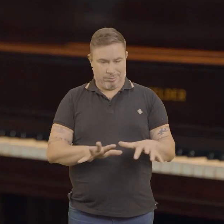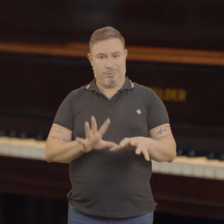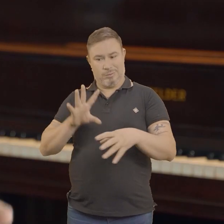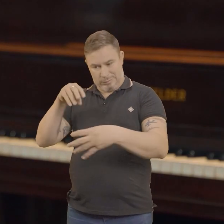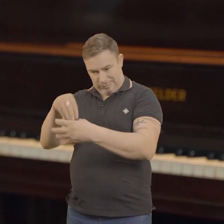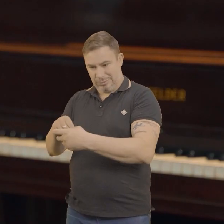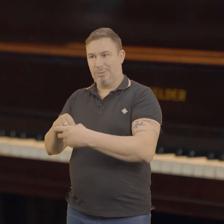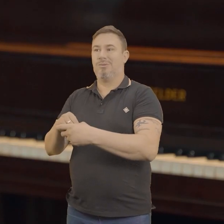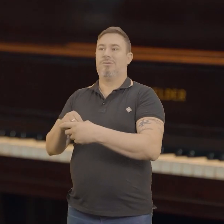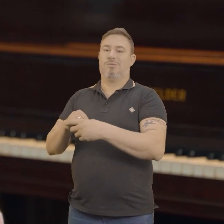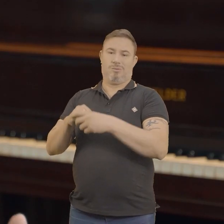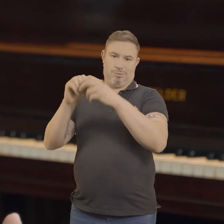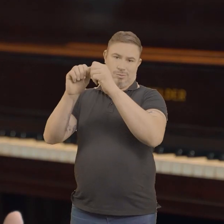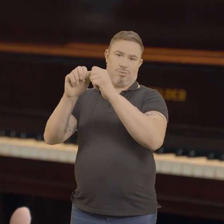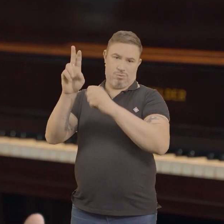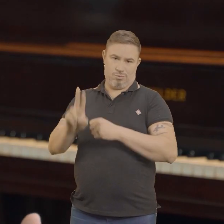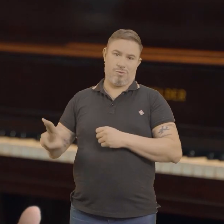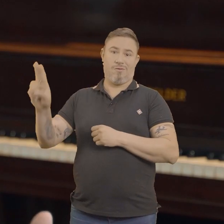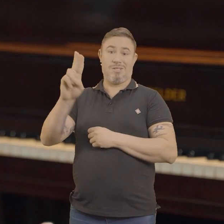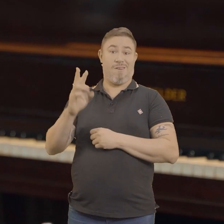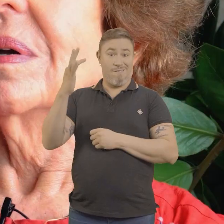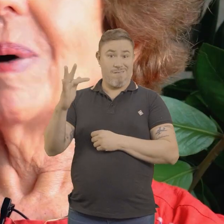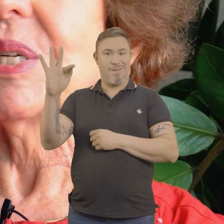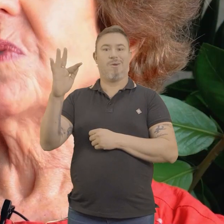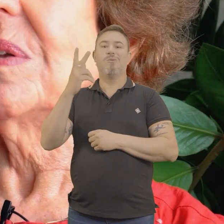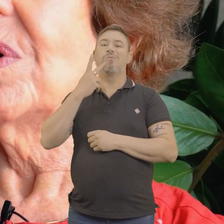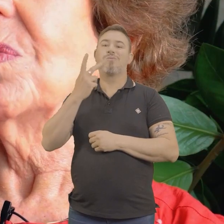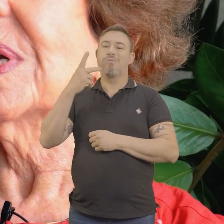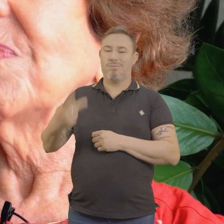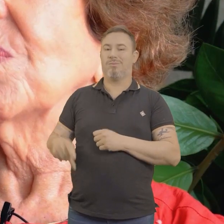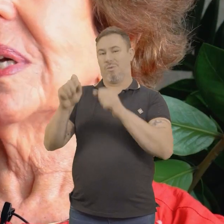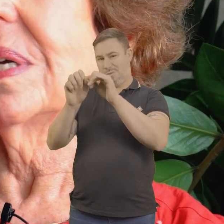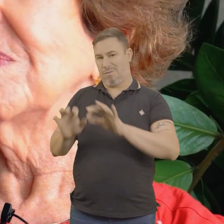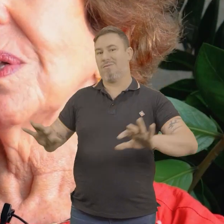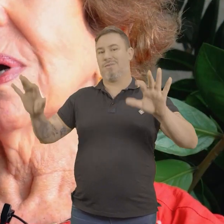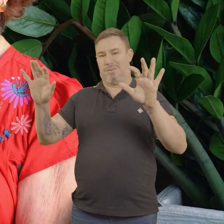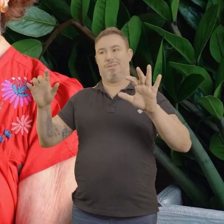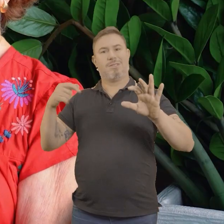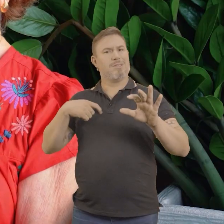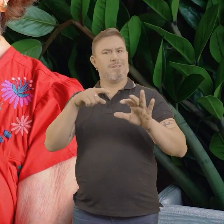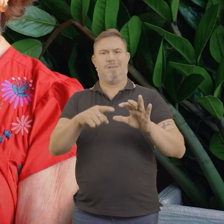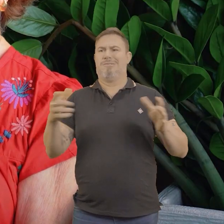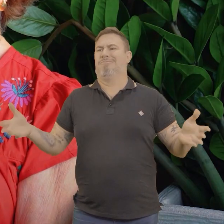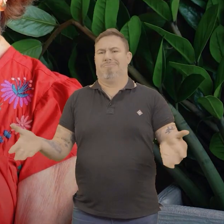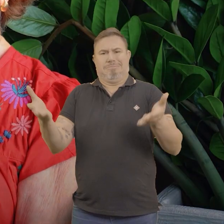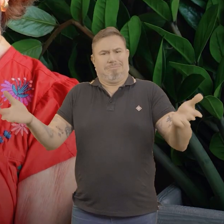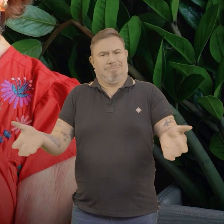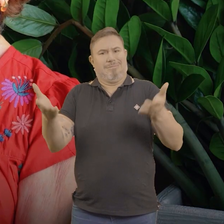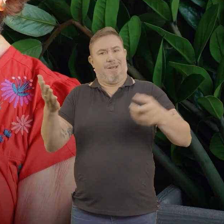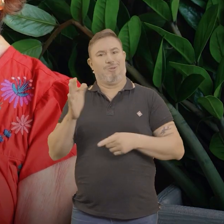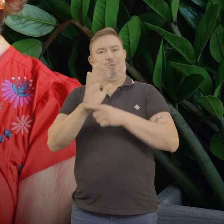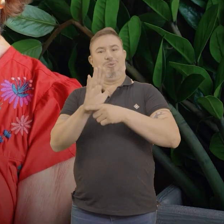integrar os departamentos da Universidade Federal do Ceará. E o Martins Filho foi um grande incentivador. E aí ele quis